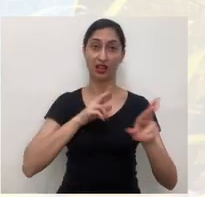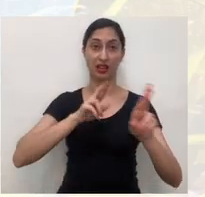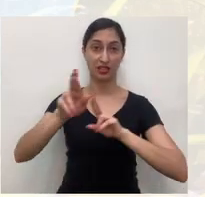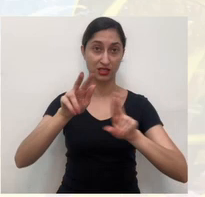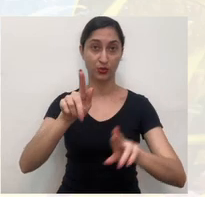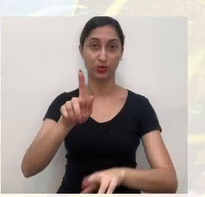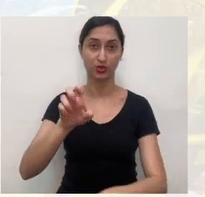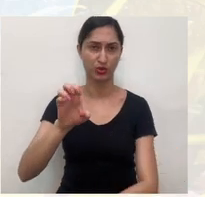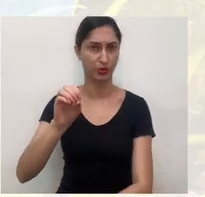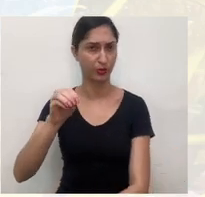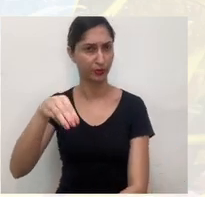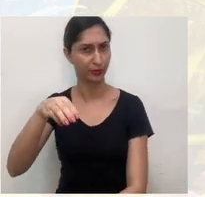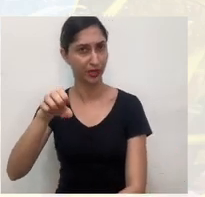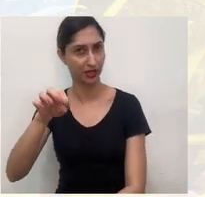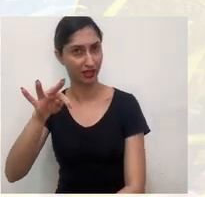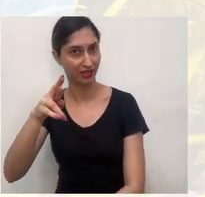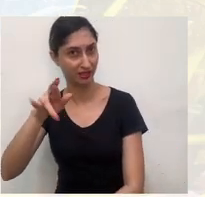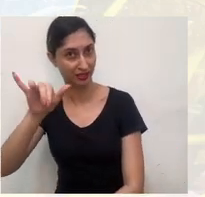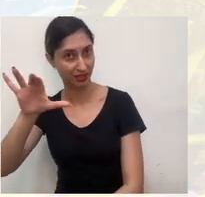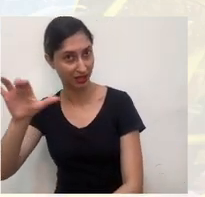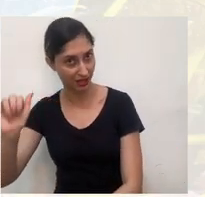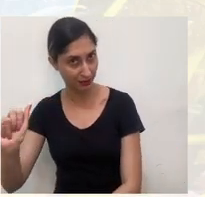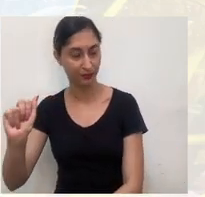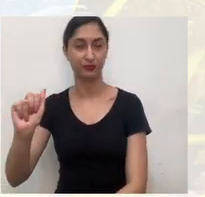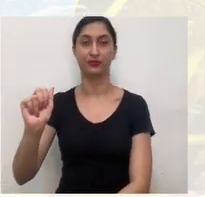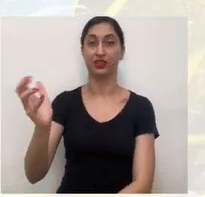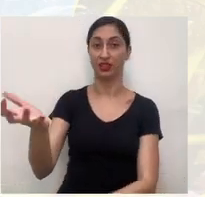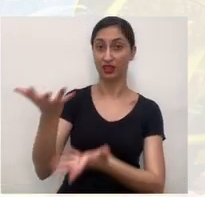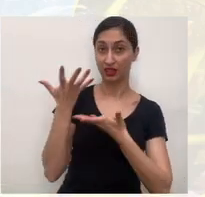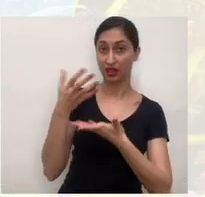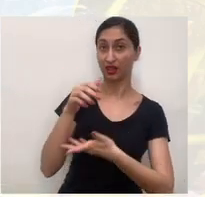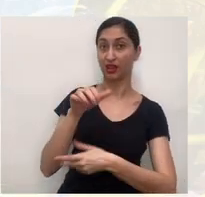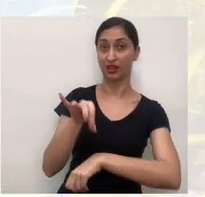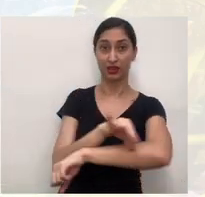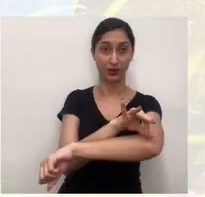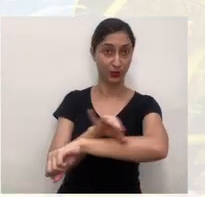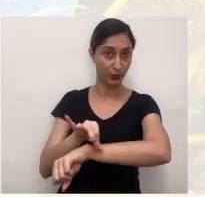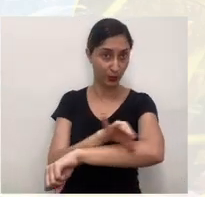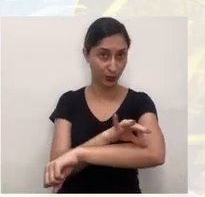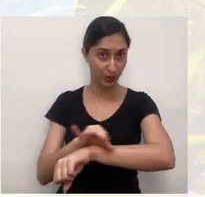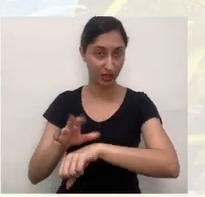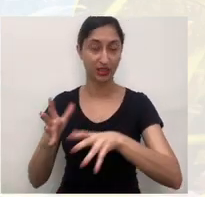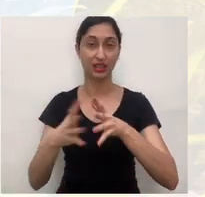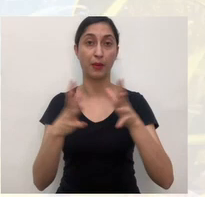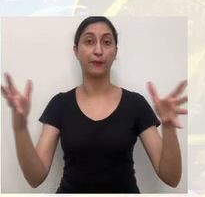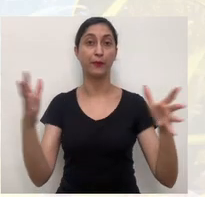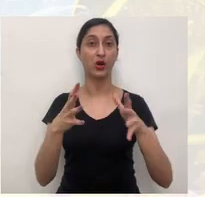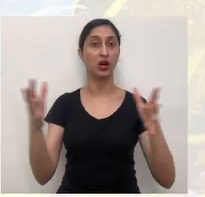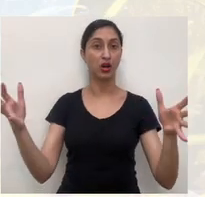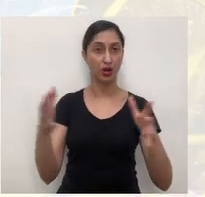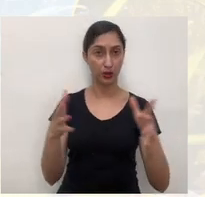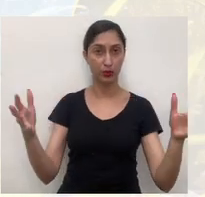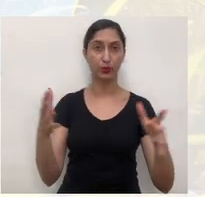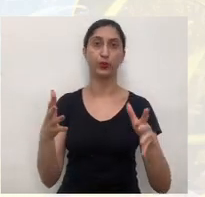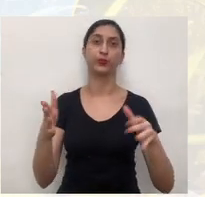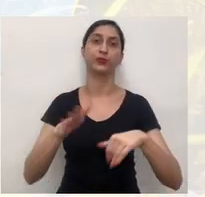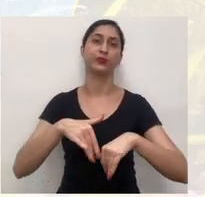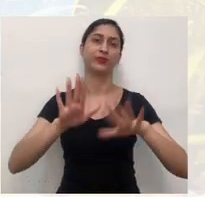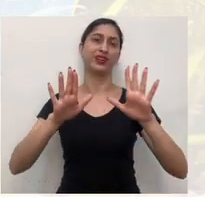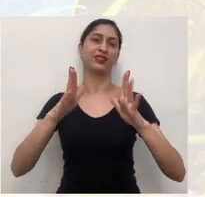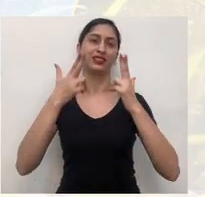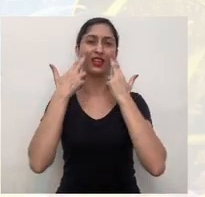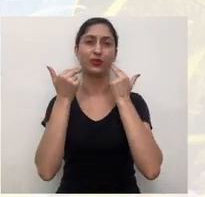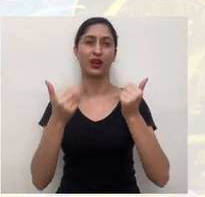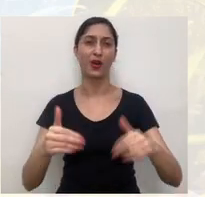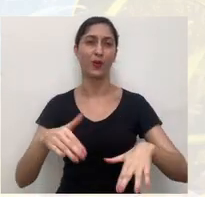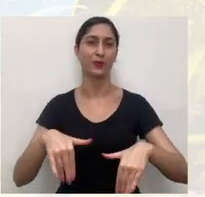que pudessem dotar a sua arquitetura de tamanhos e de proporções mais agradáveis,